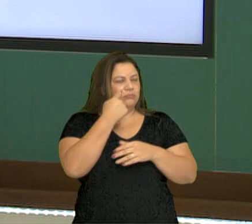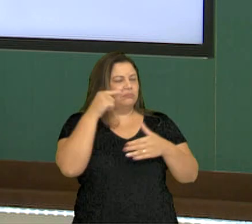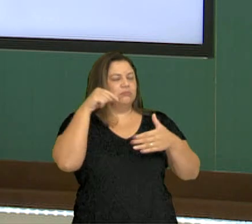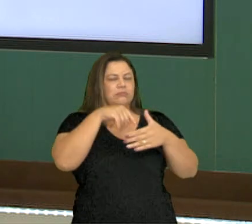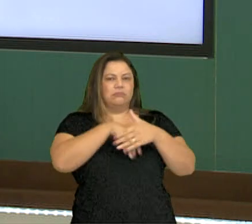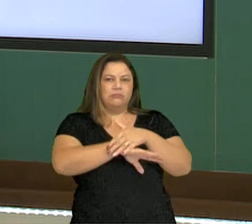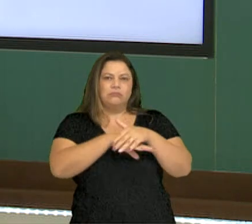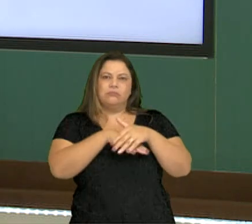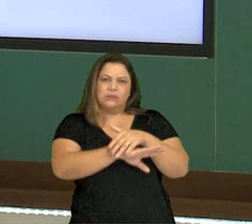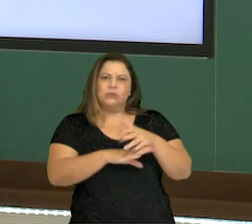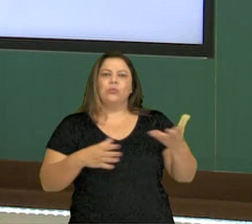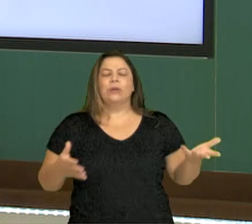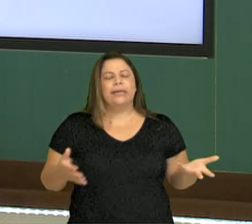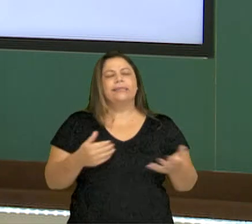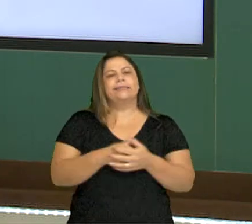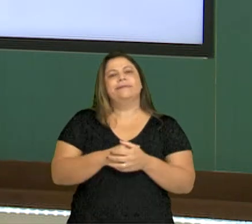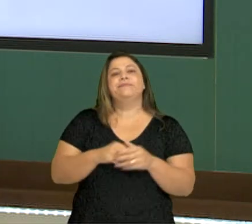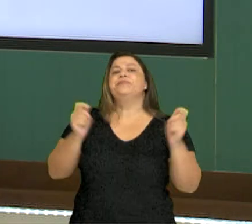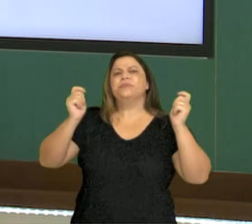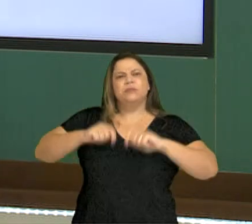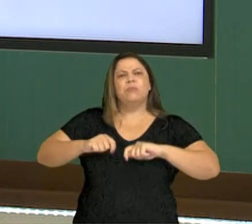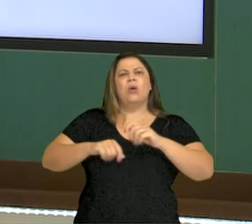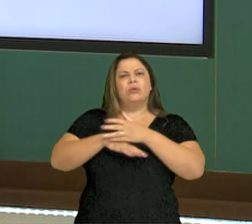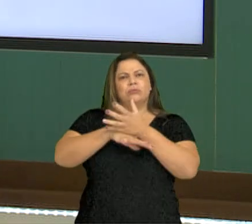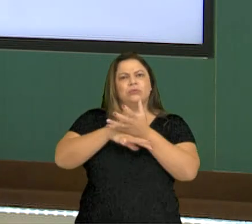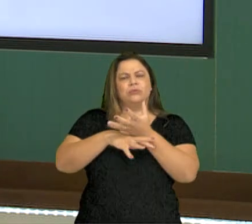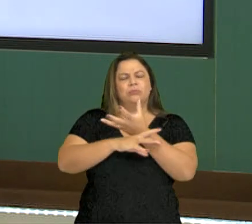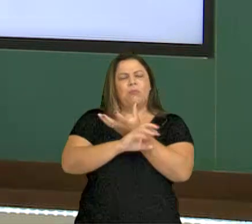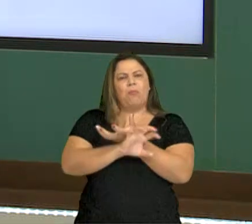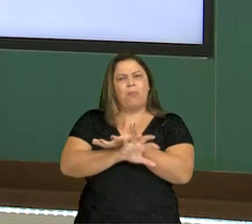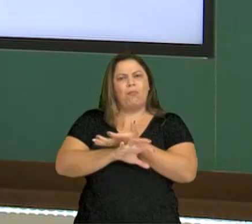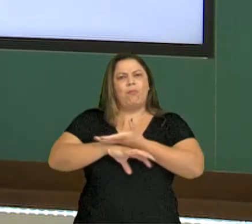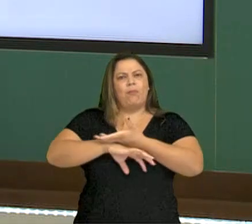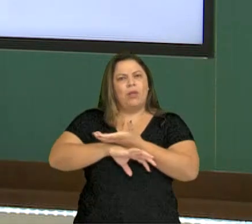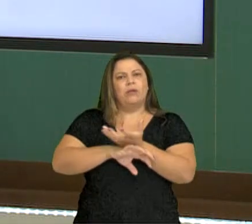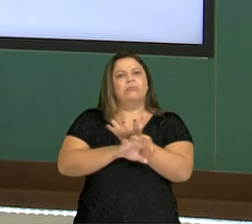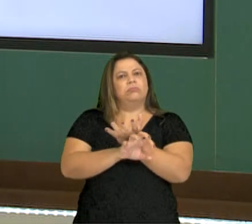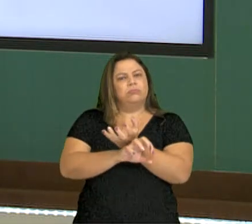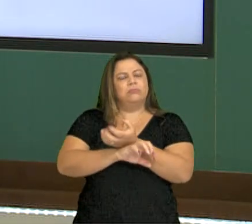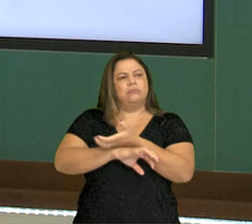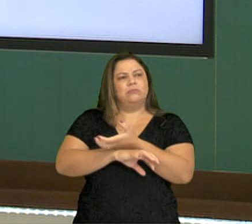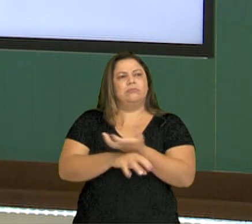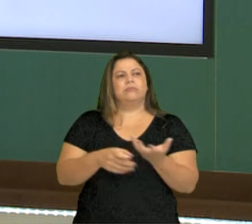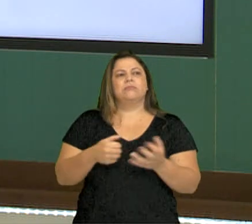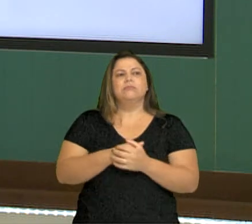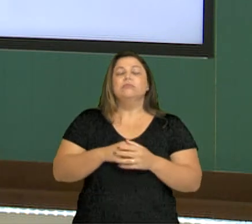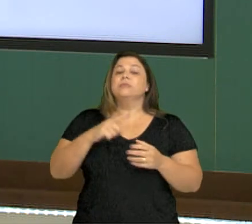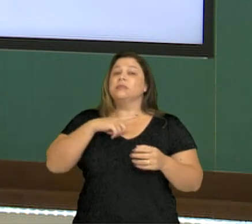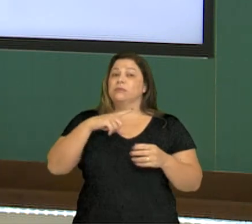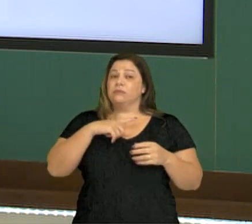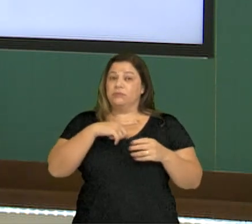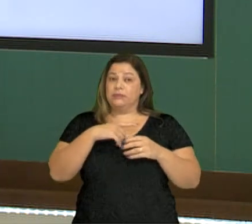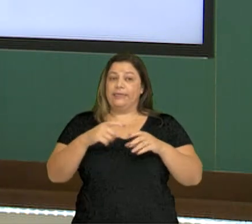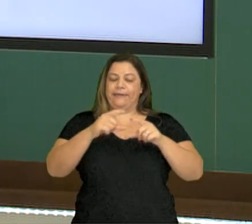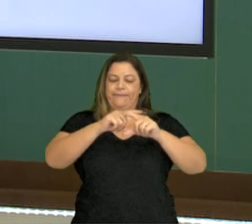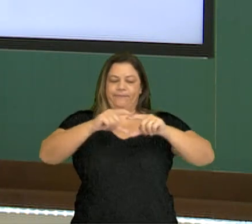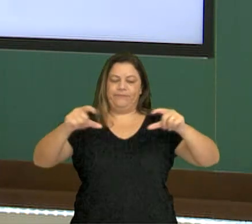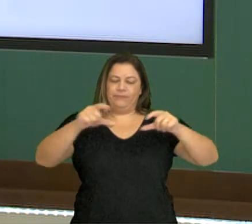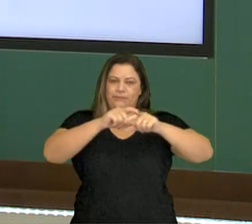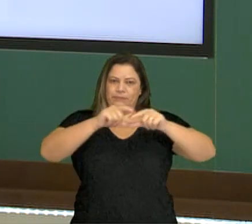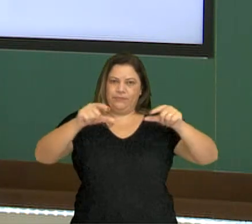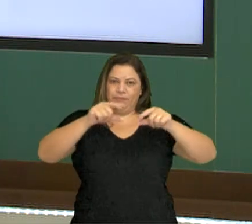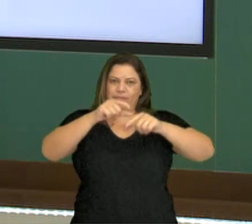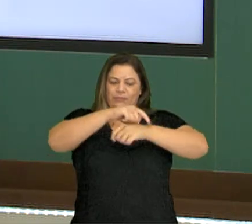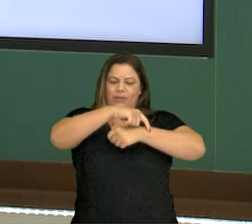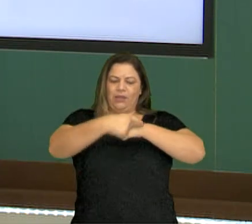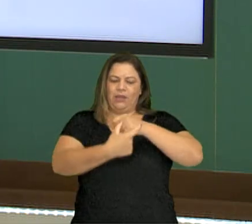que ela faça reserva, ela pode perder por causa das condições climáticas. Então, existe uma camada que vai fazer